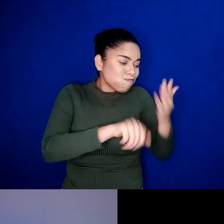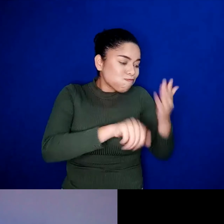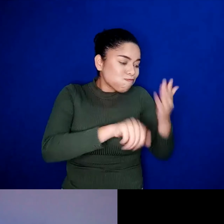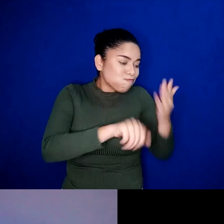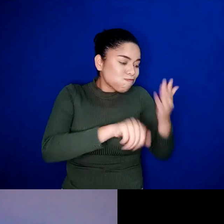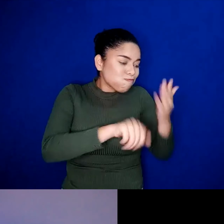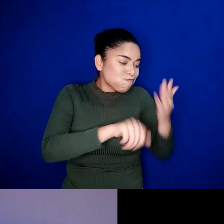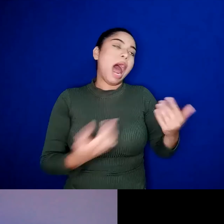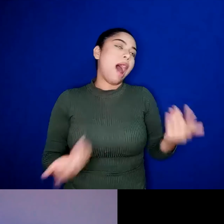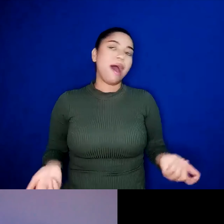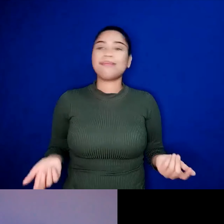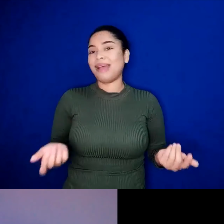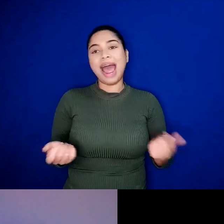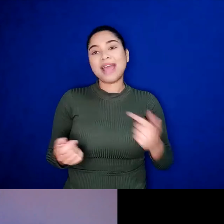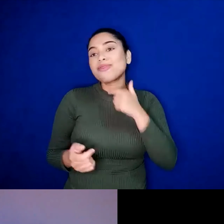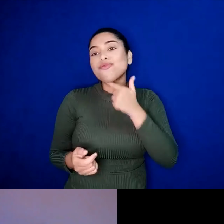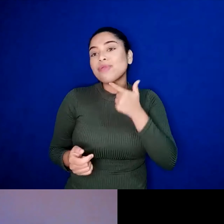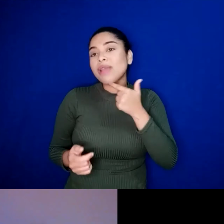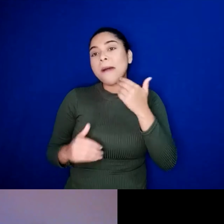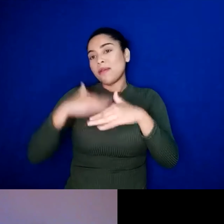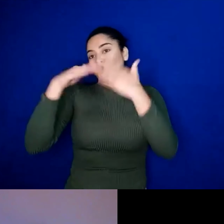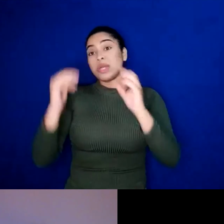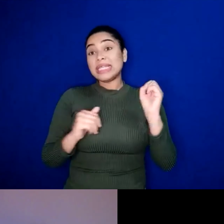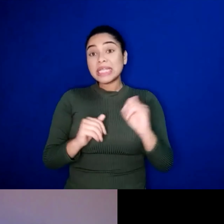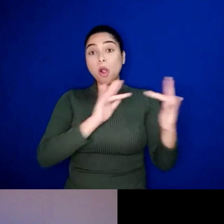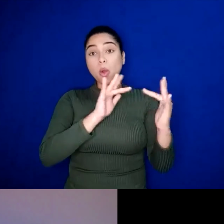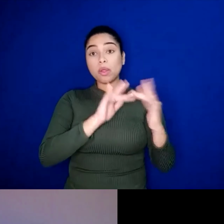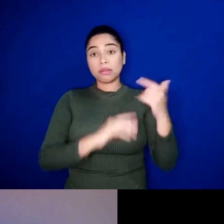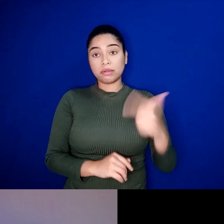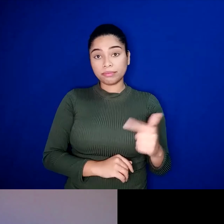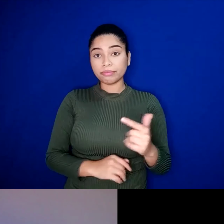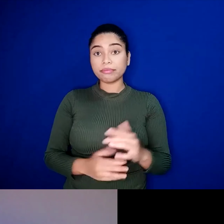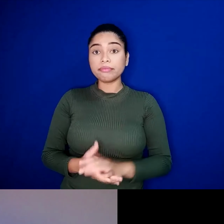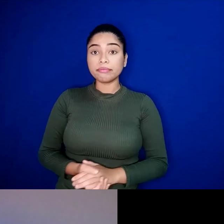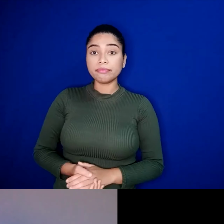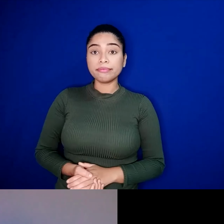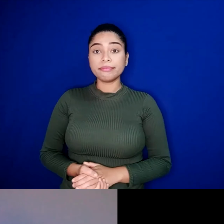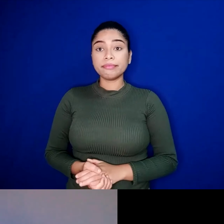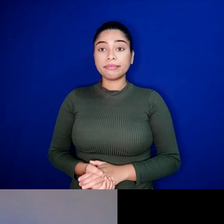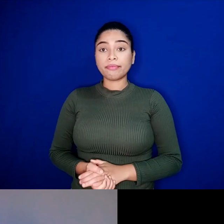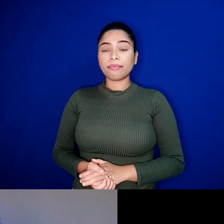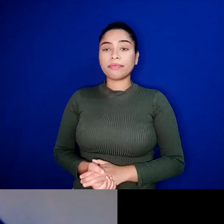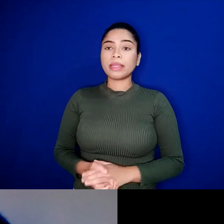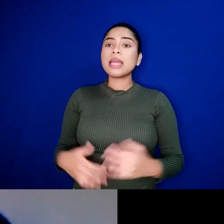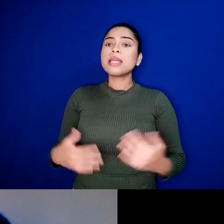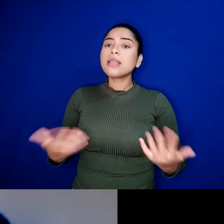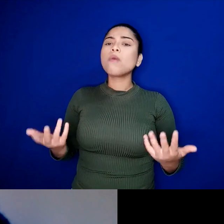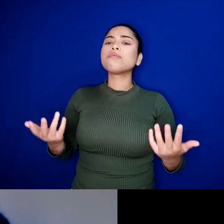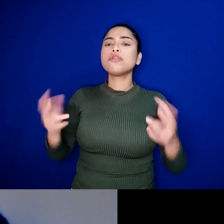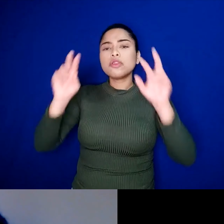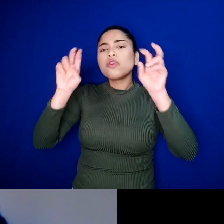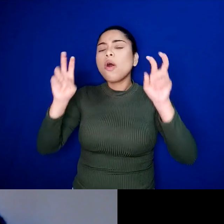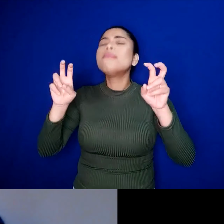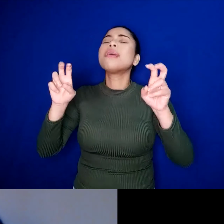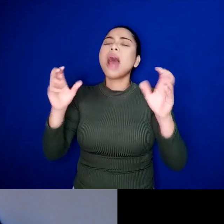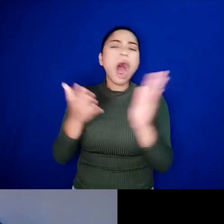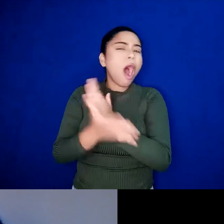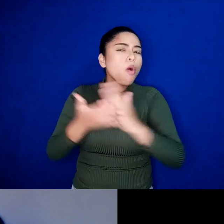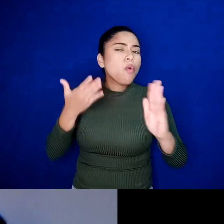naquele tema então isso tem um pouco a velha inclusive com as nossas questões atuais que são as discussões de